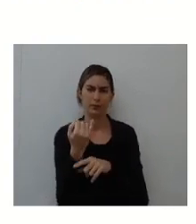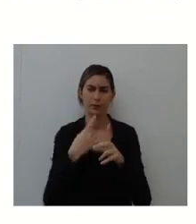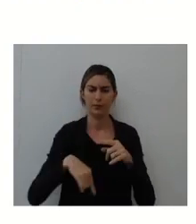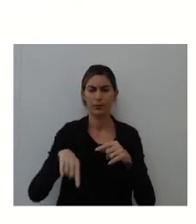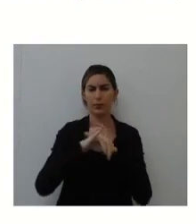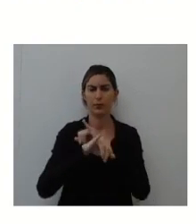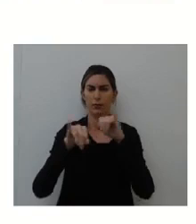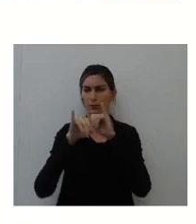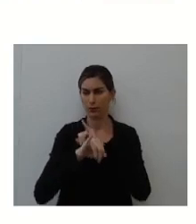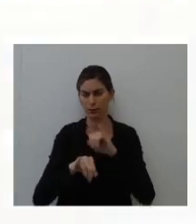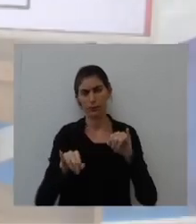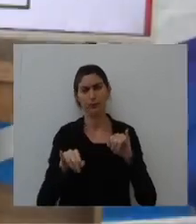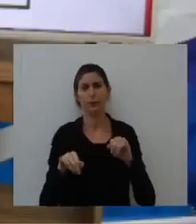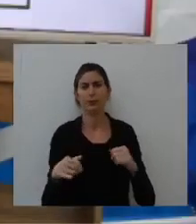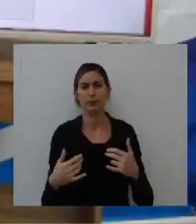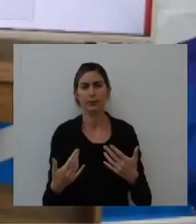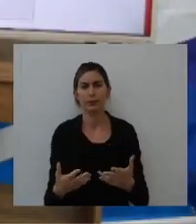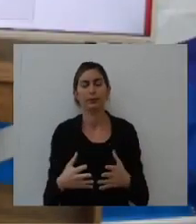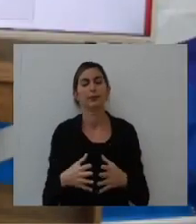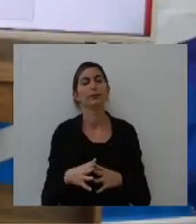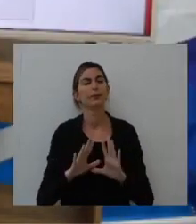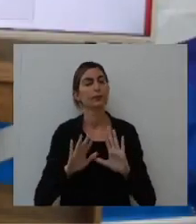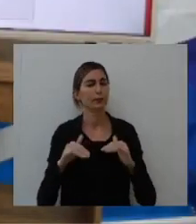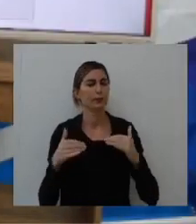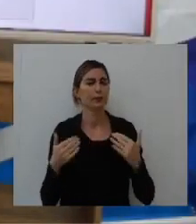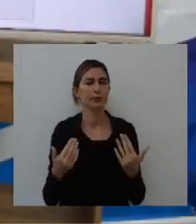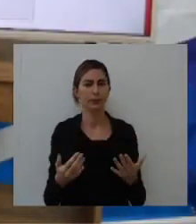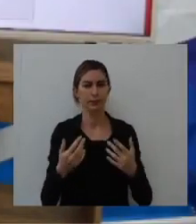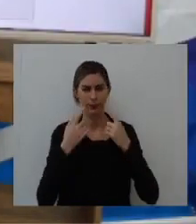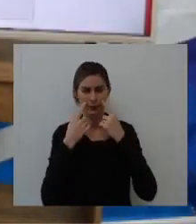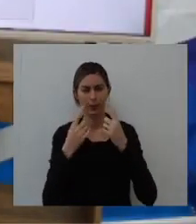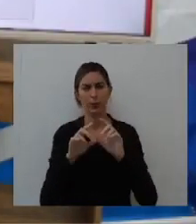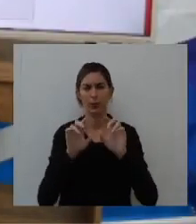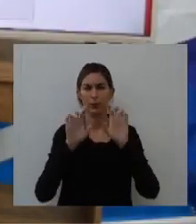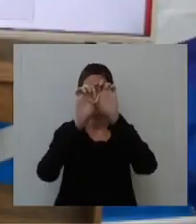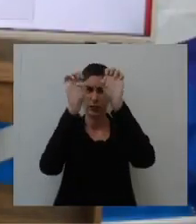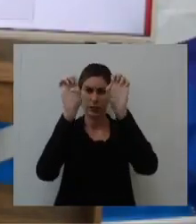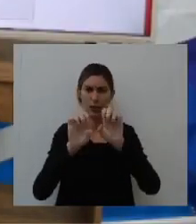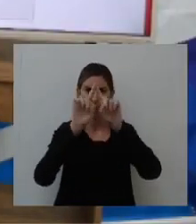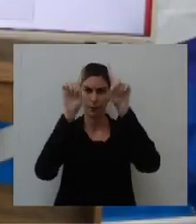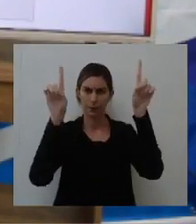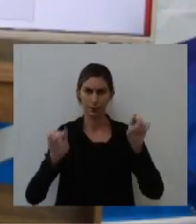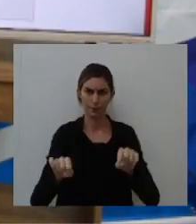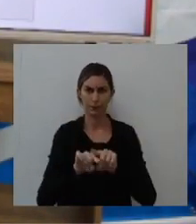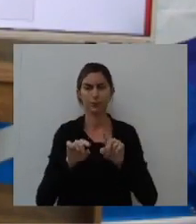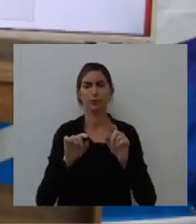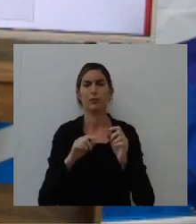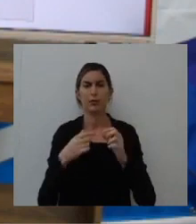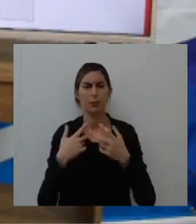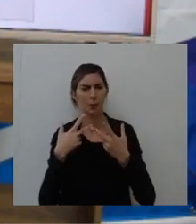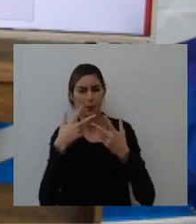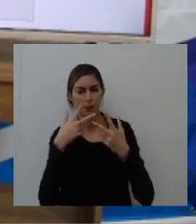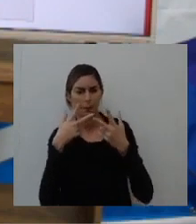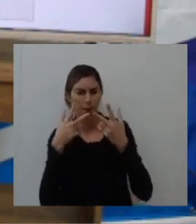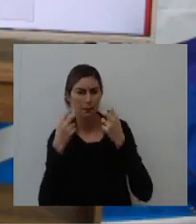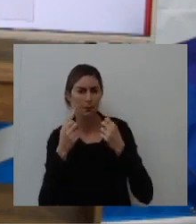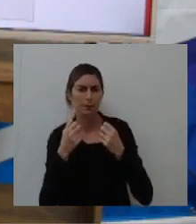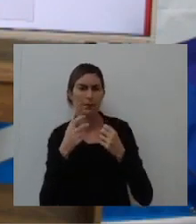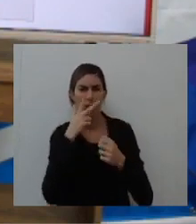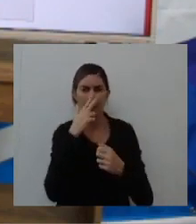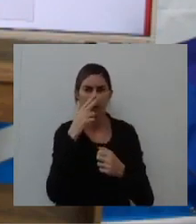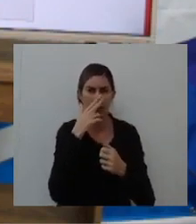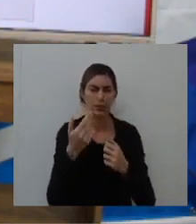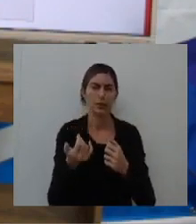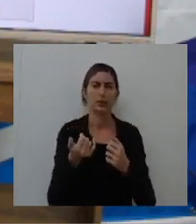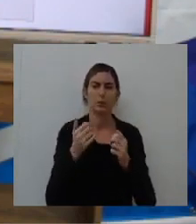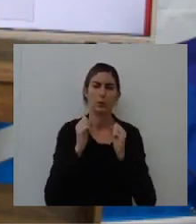para a notícia. Então, olha só, eu fiz um esquema para vocês, porque pode ter parecido um pouco confuso, eu fiz um esquema